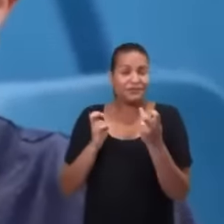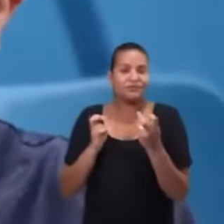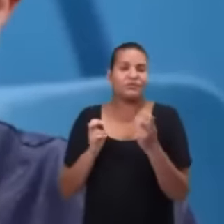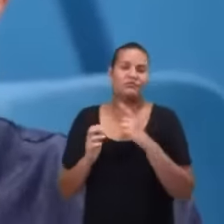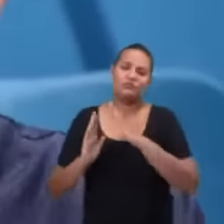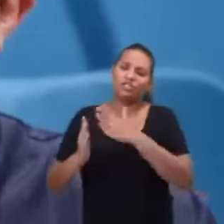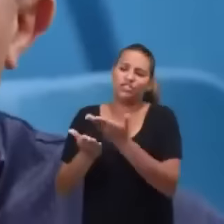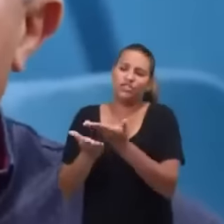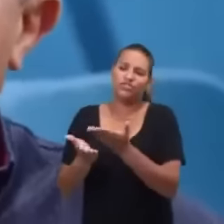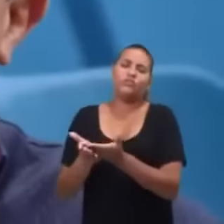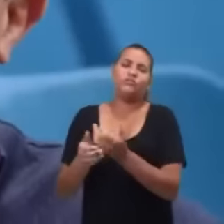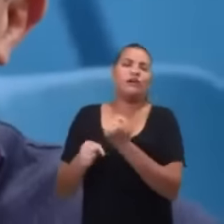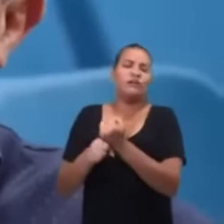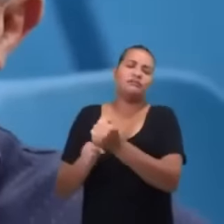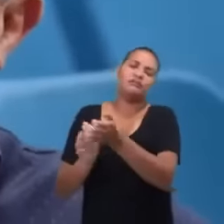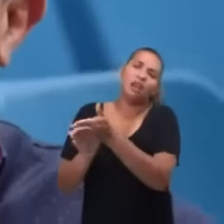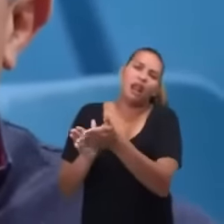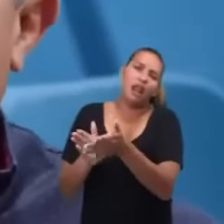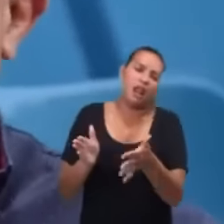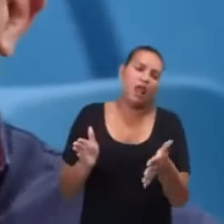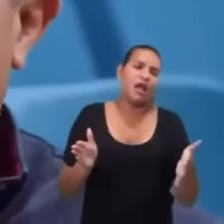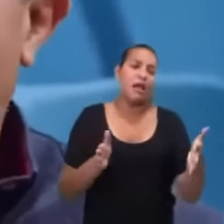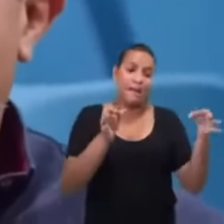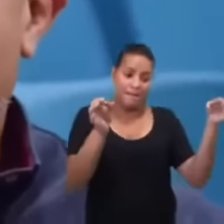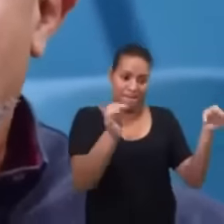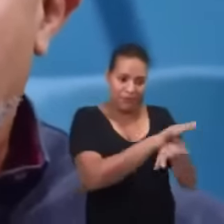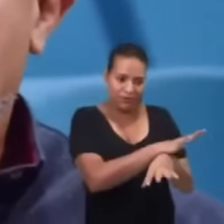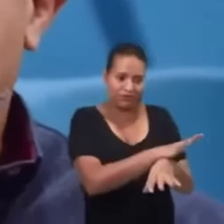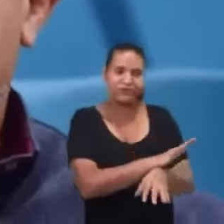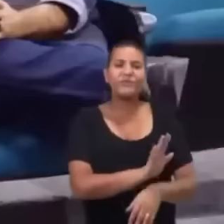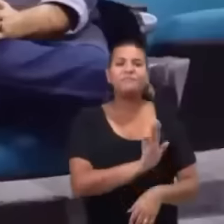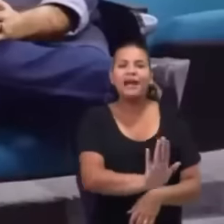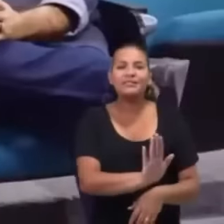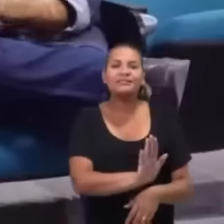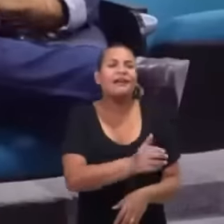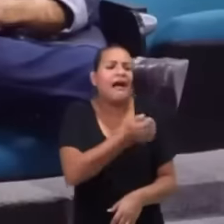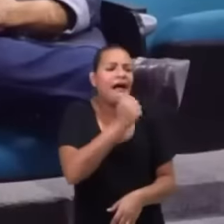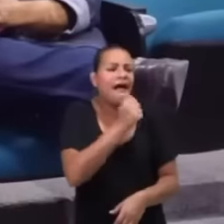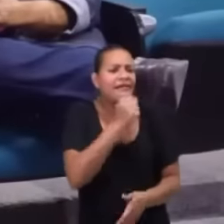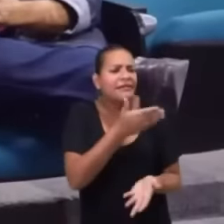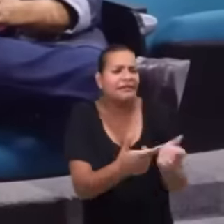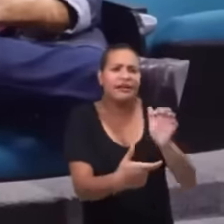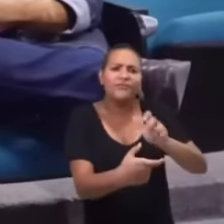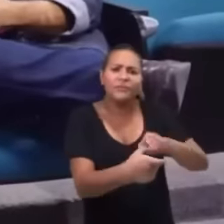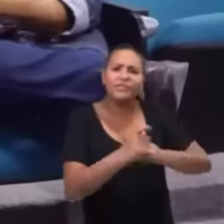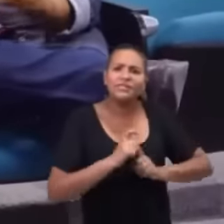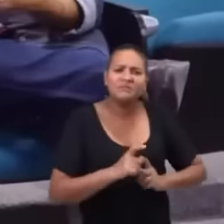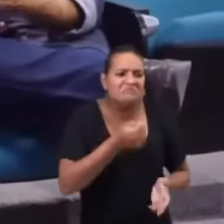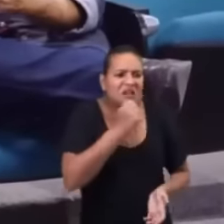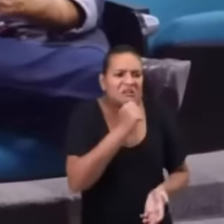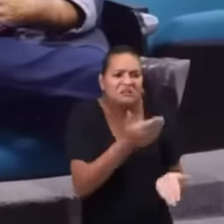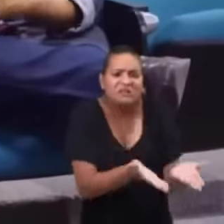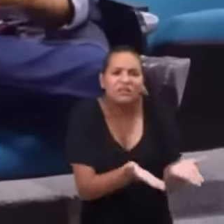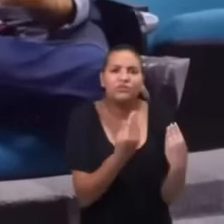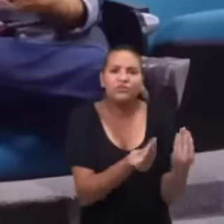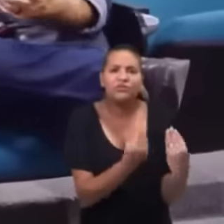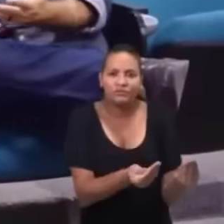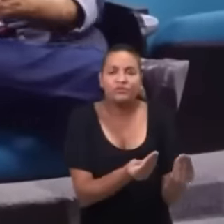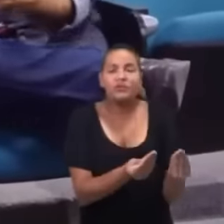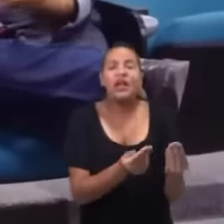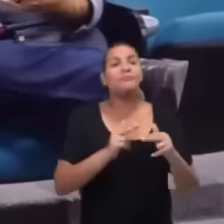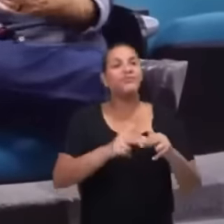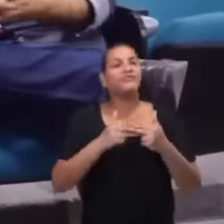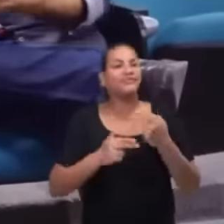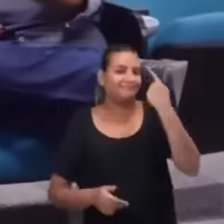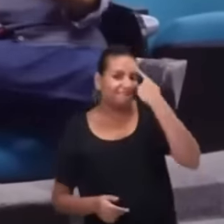conseguia sequer se alfabetizar. Então, você tem um problema e, a partir daí, você tem, como eu já disse, essa